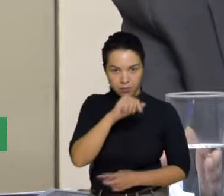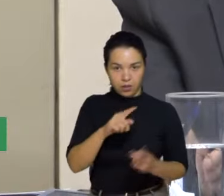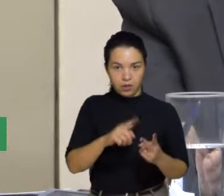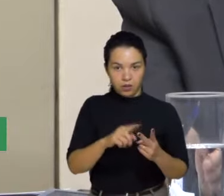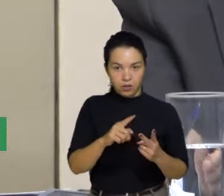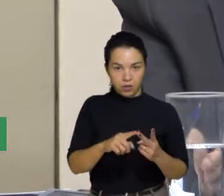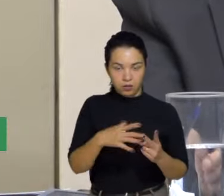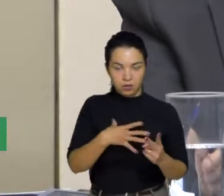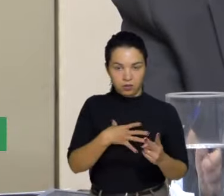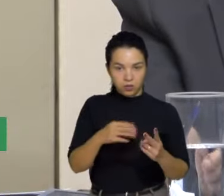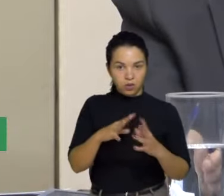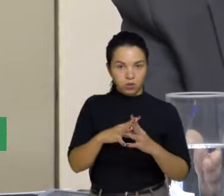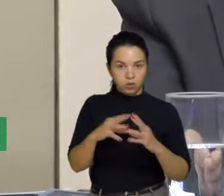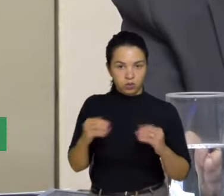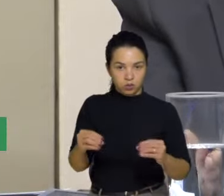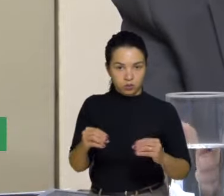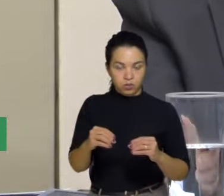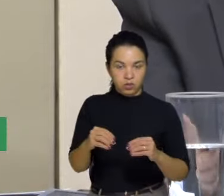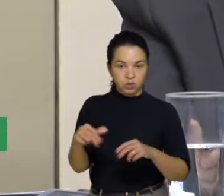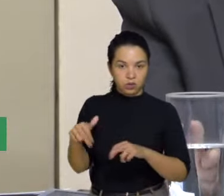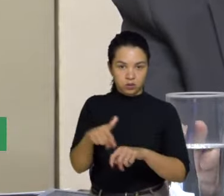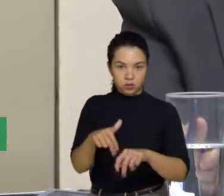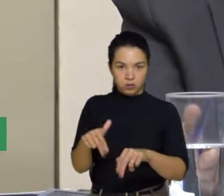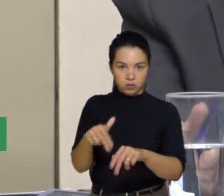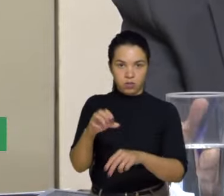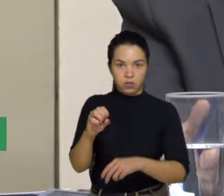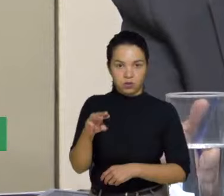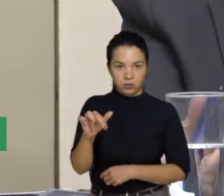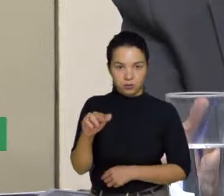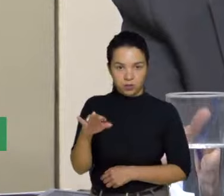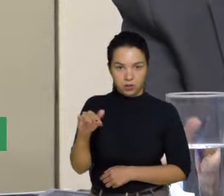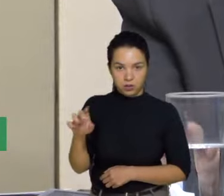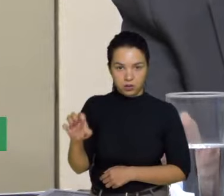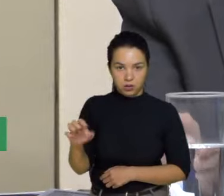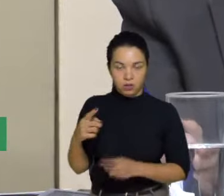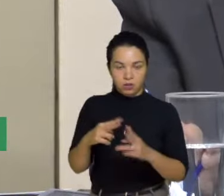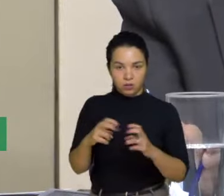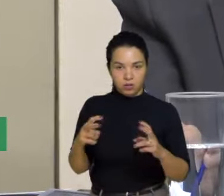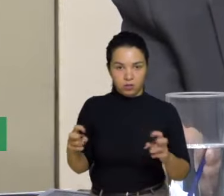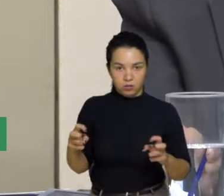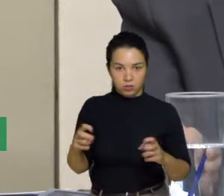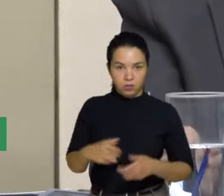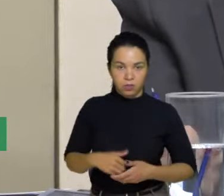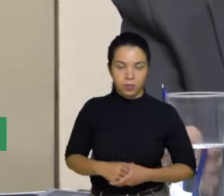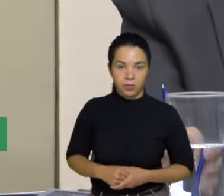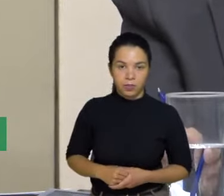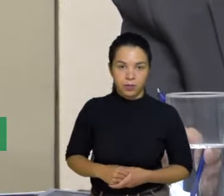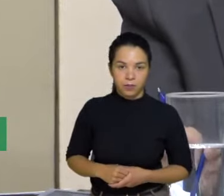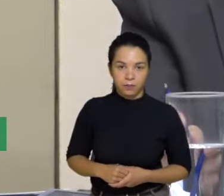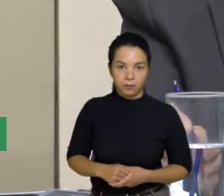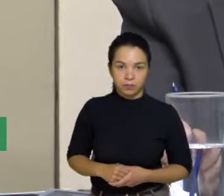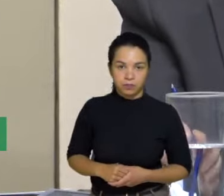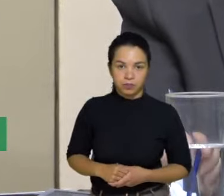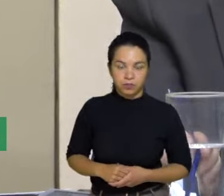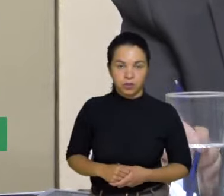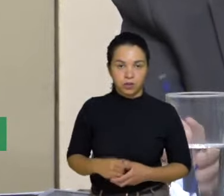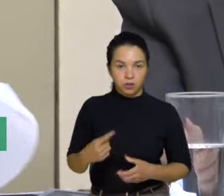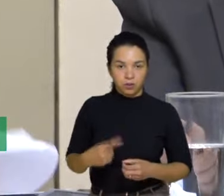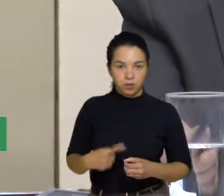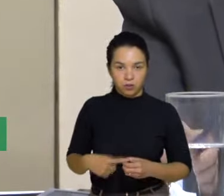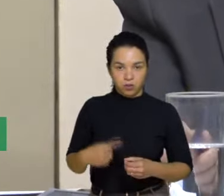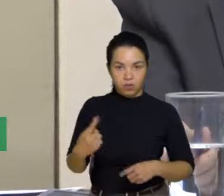Moçambique, localizada no município de Florianópolis. Em discussão, não havendo quem queira discutir, em